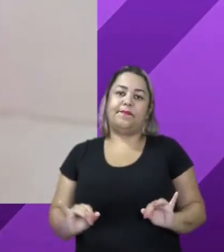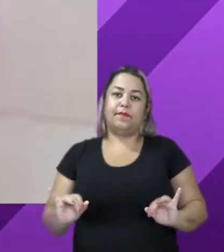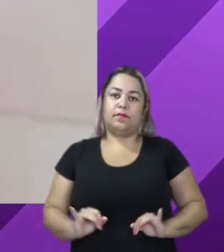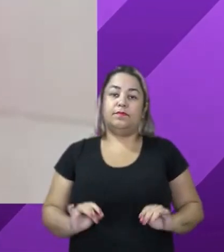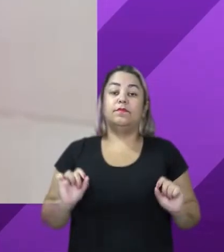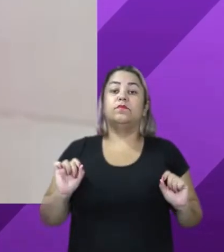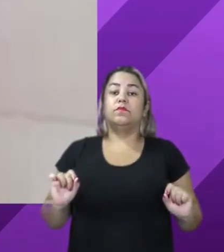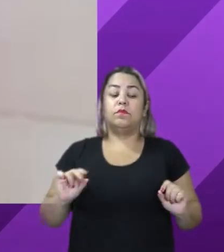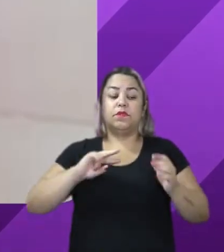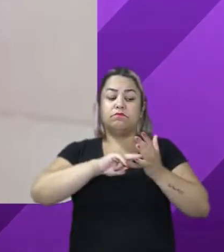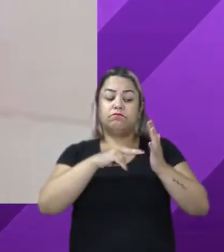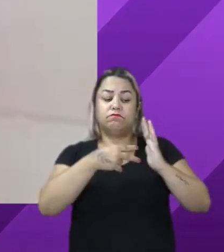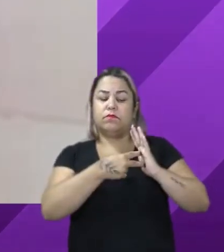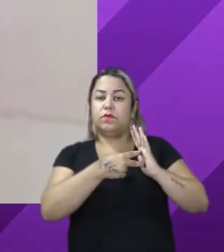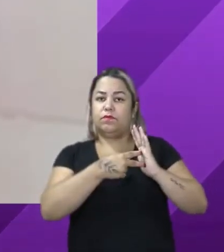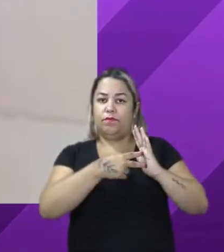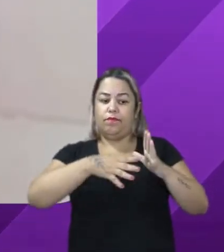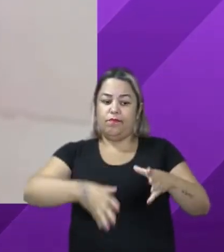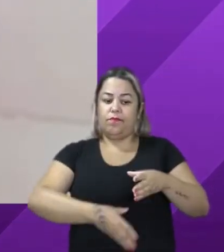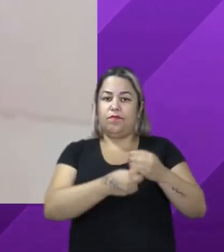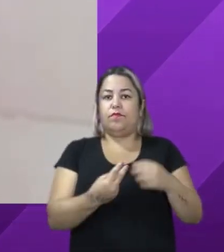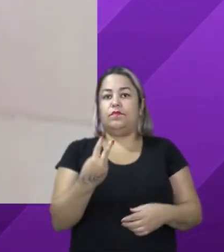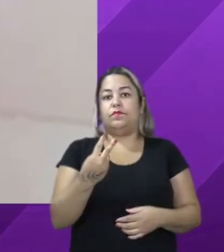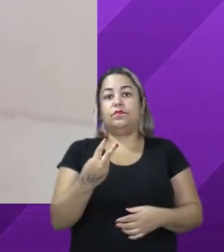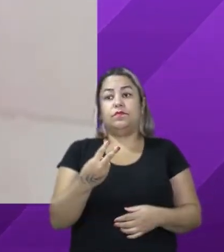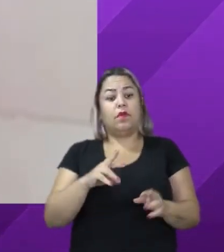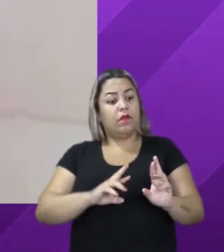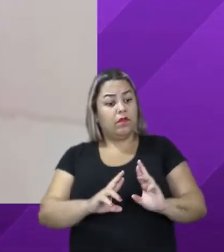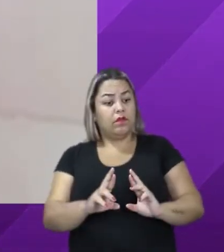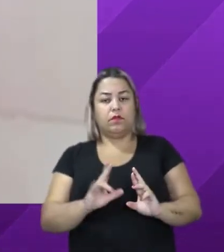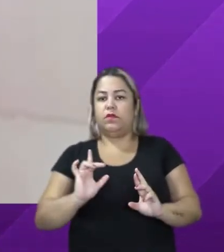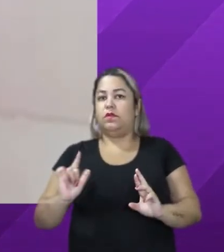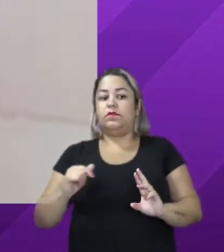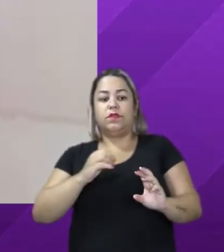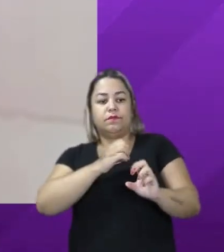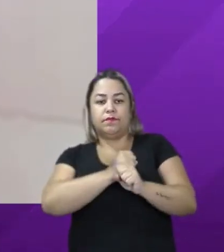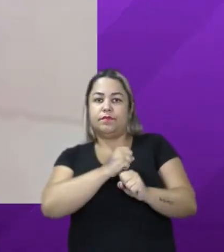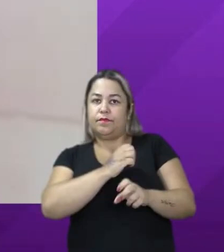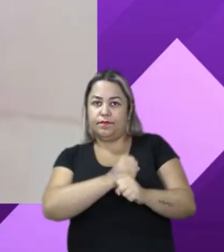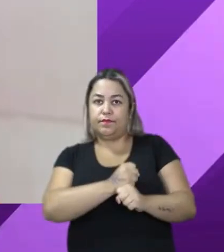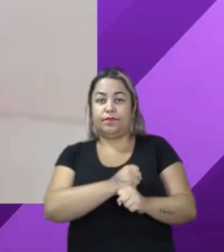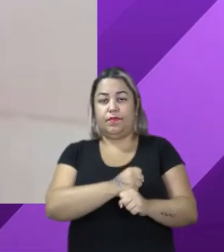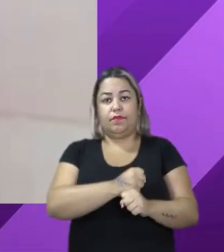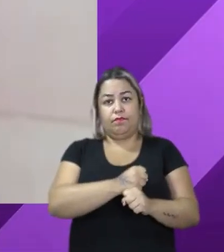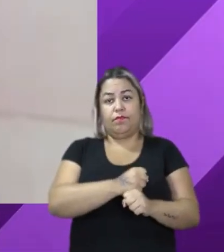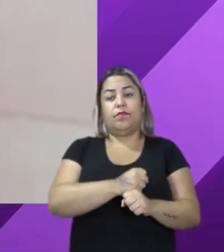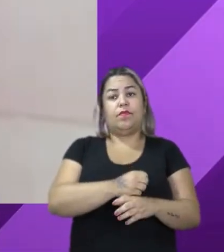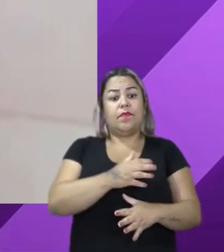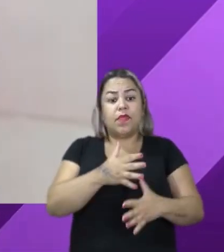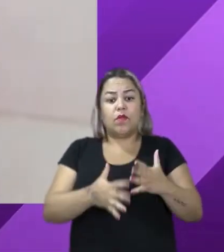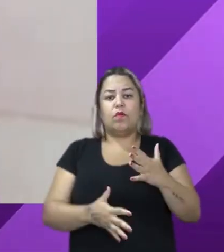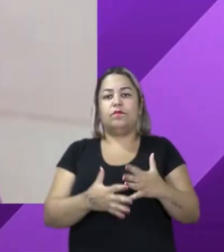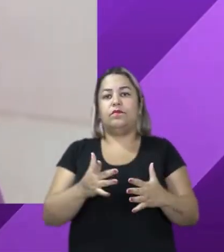forma significativa, trazendo dores emocionais que são incalculáveis e que vai interferir na vida